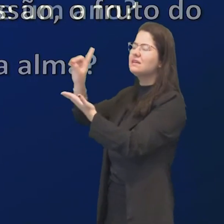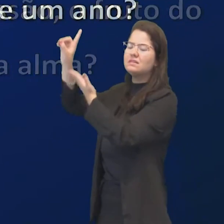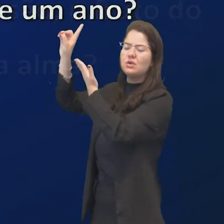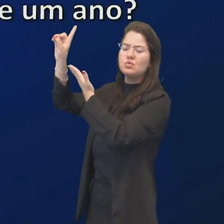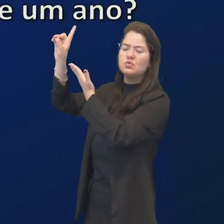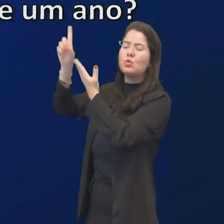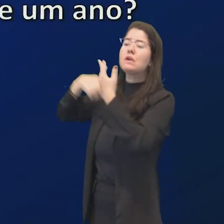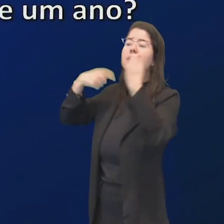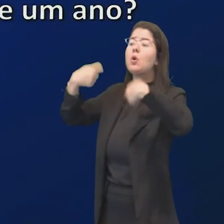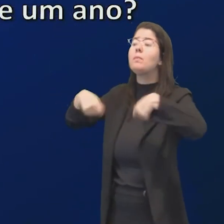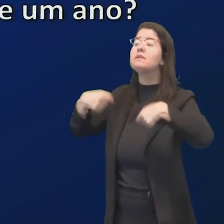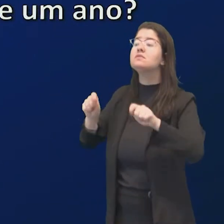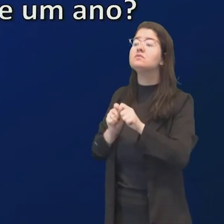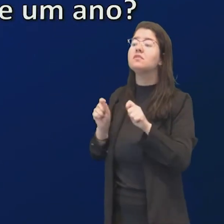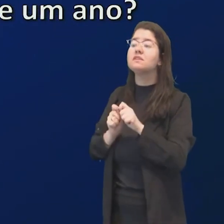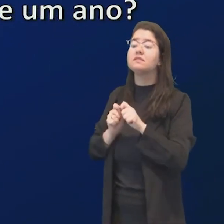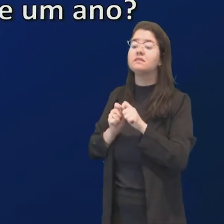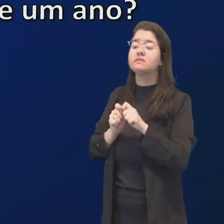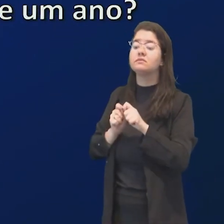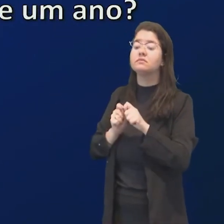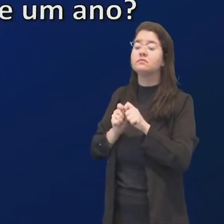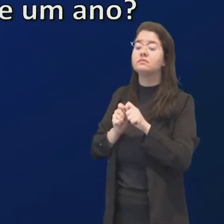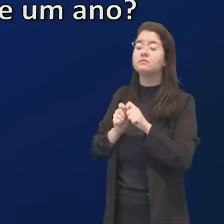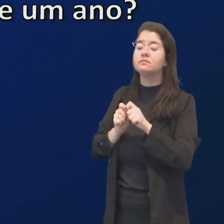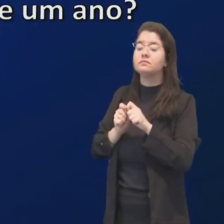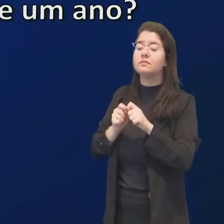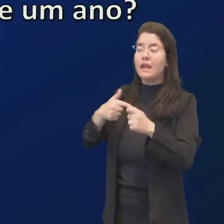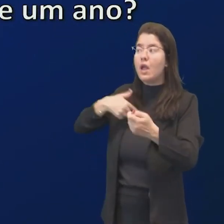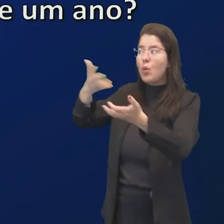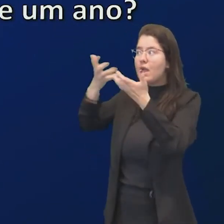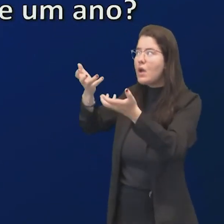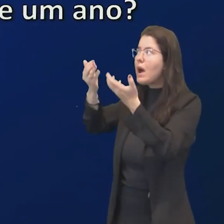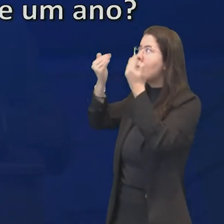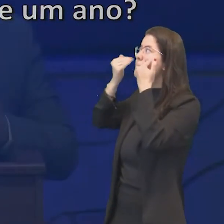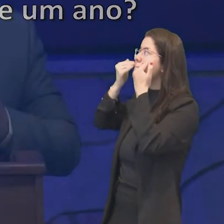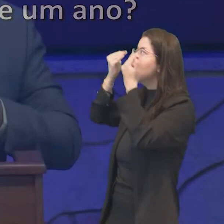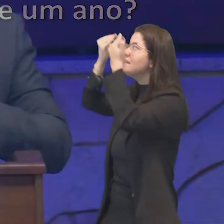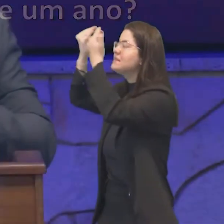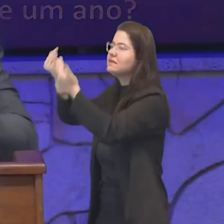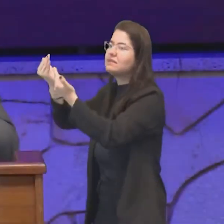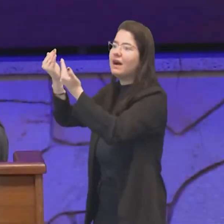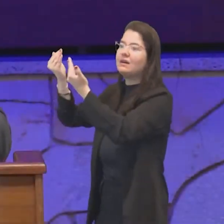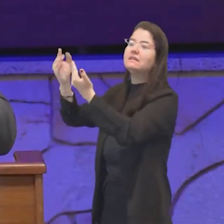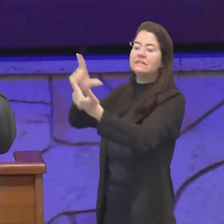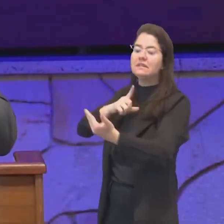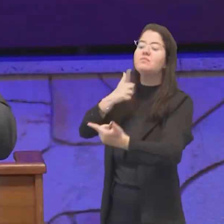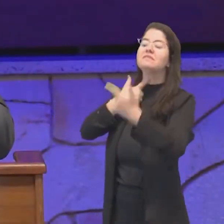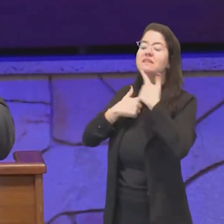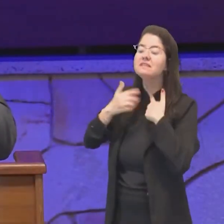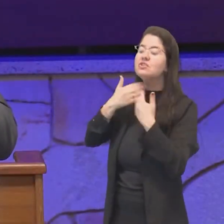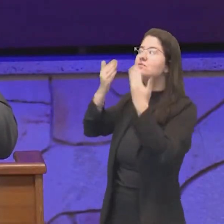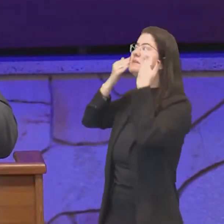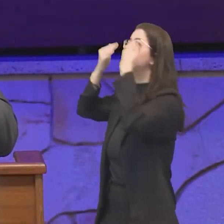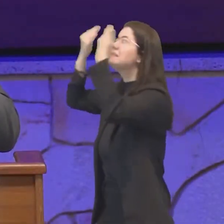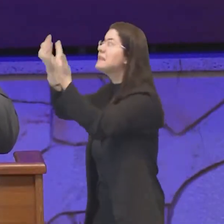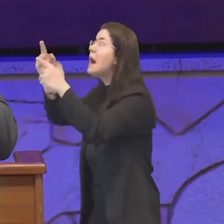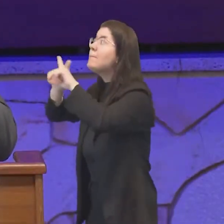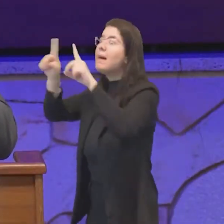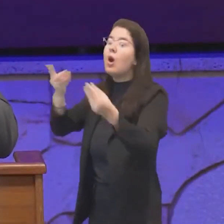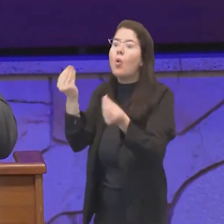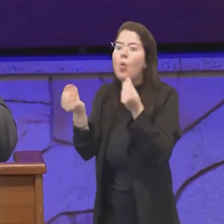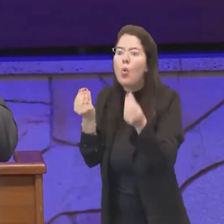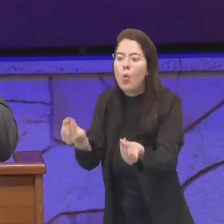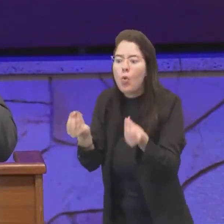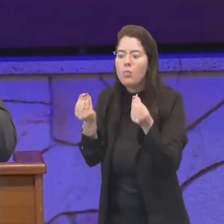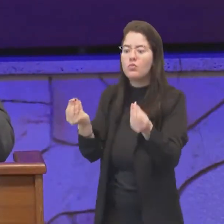seu Deus, ante o Deus excelso. Eu quero me apresentar, há o desejo de me apresentar, mas como?